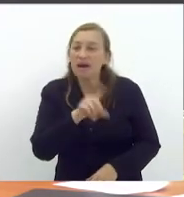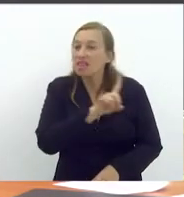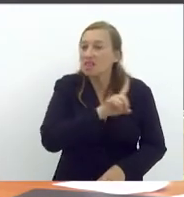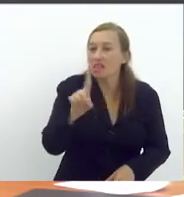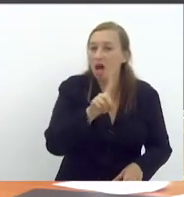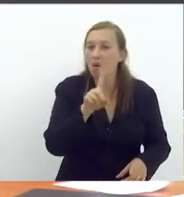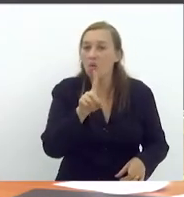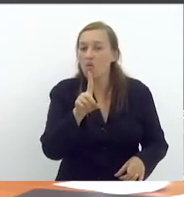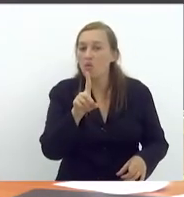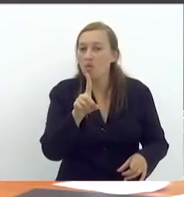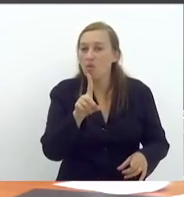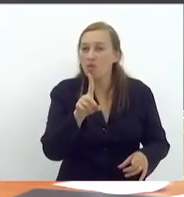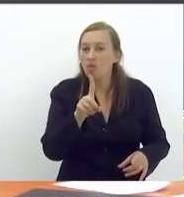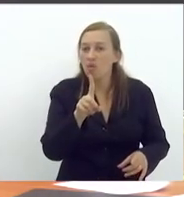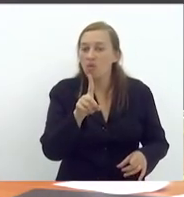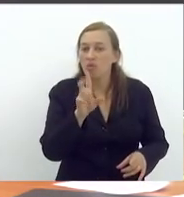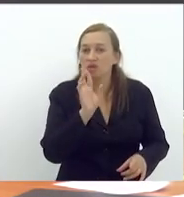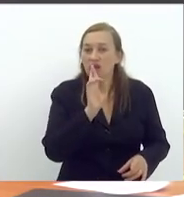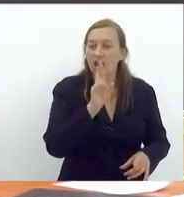bate